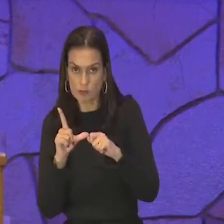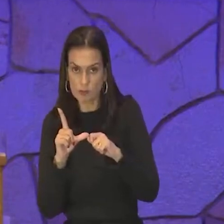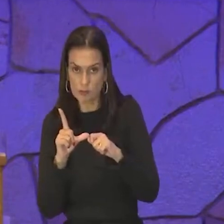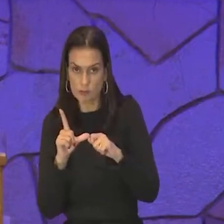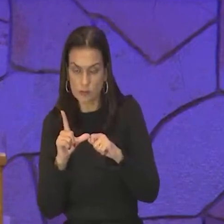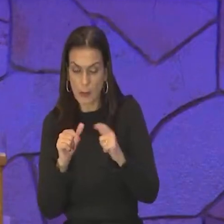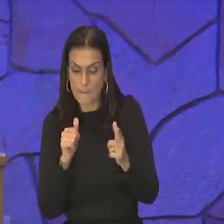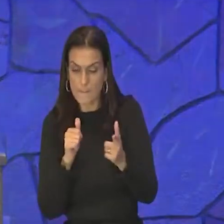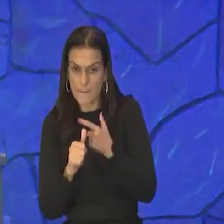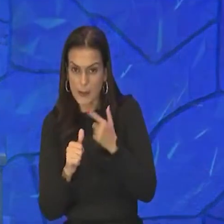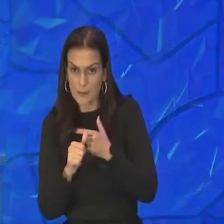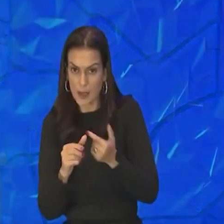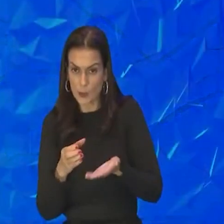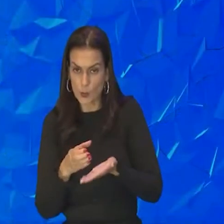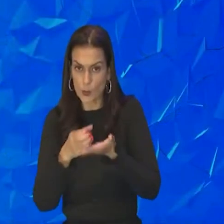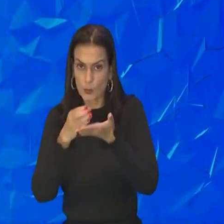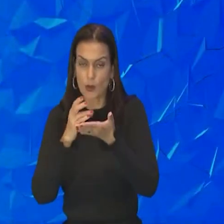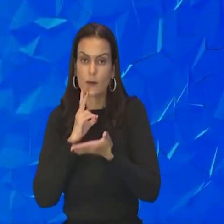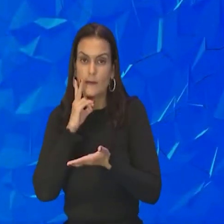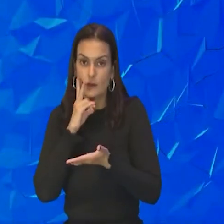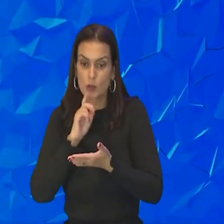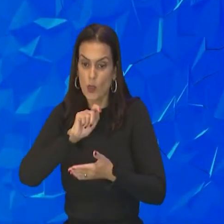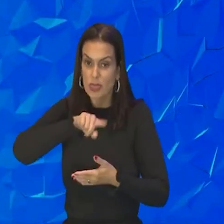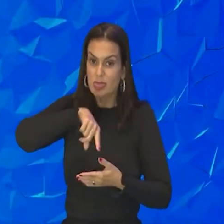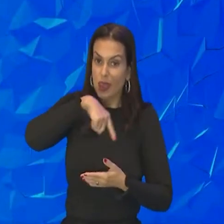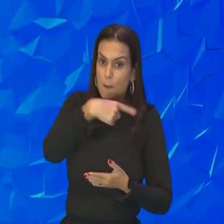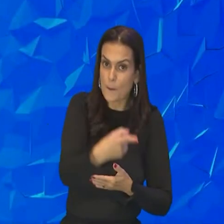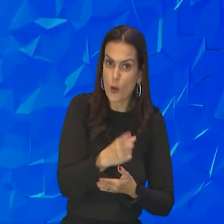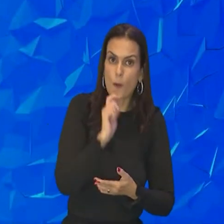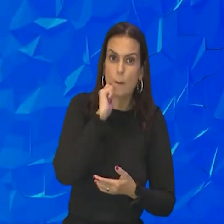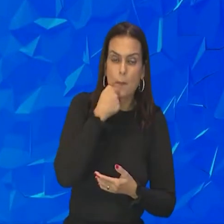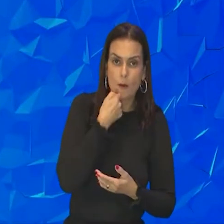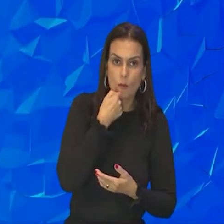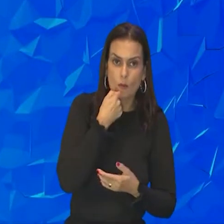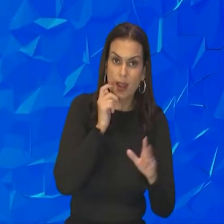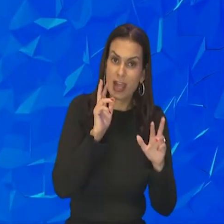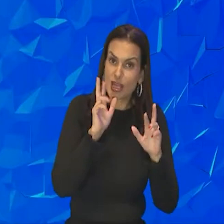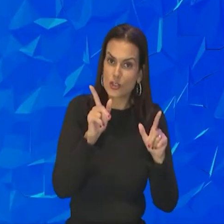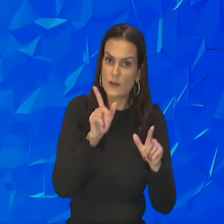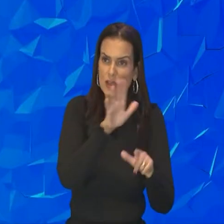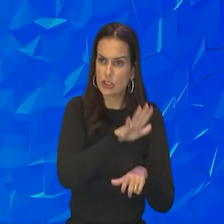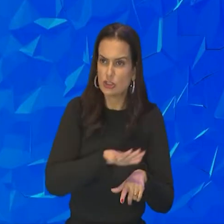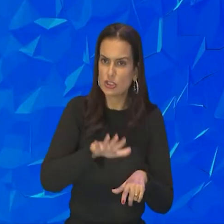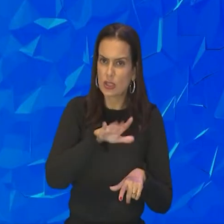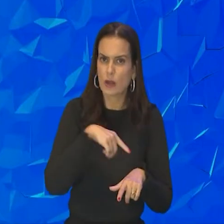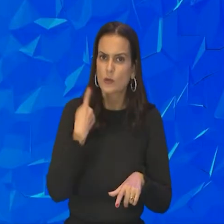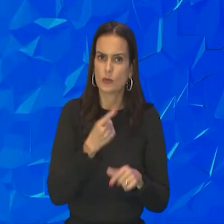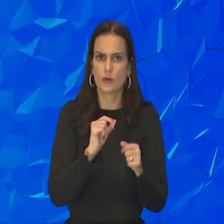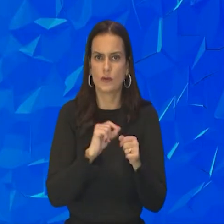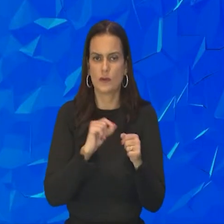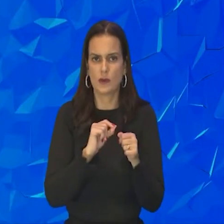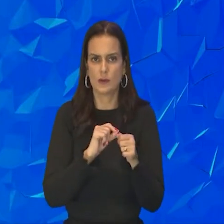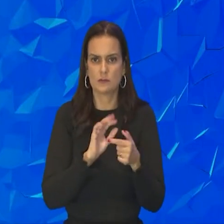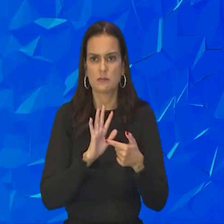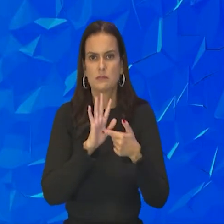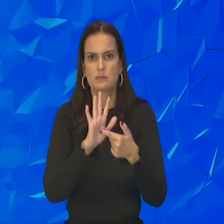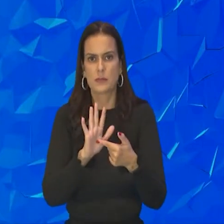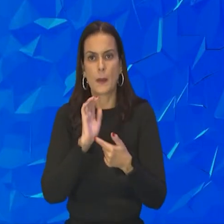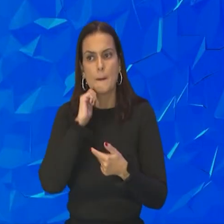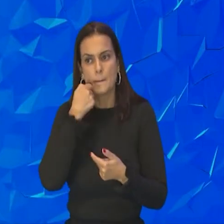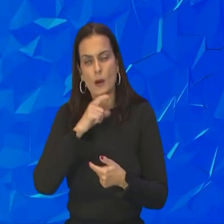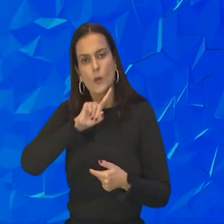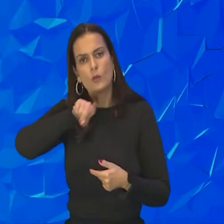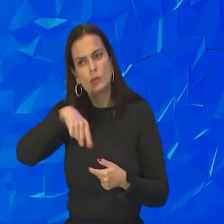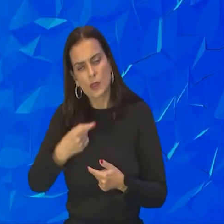cita primeiro o cálice e depois o pão, bem diferente do que geralmente nós fazemos, que apresentamos o pão e